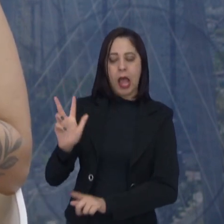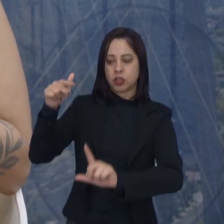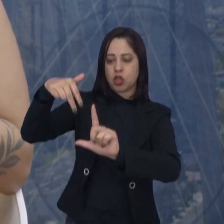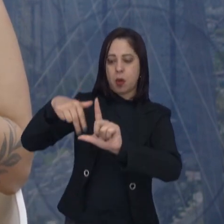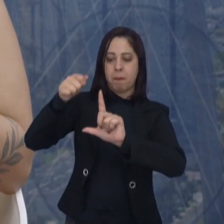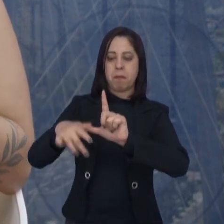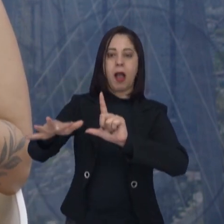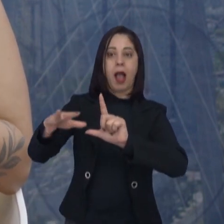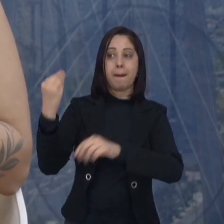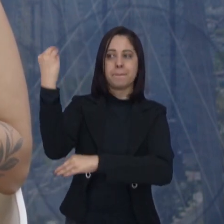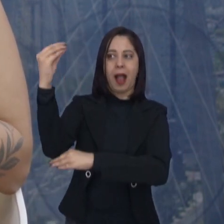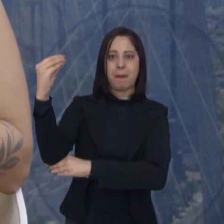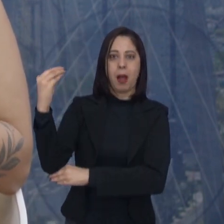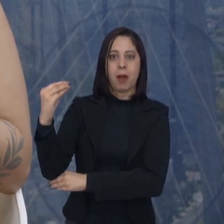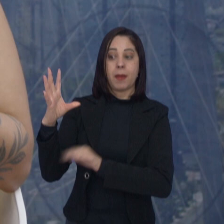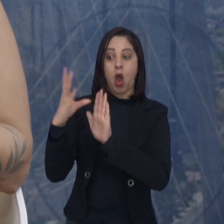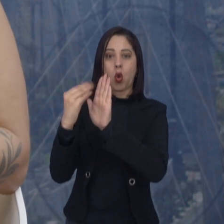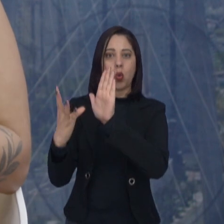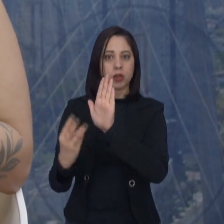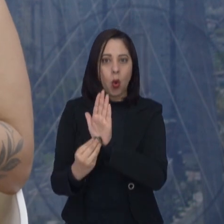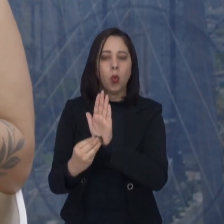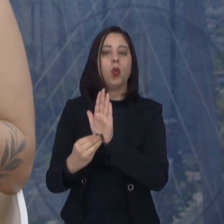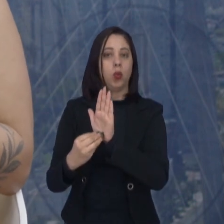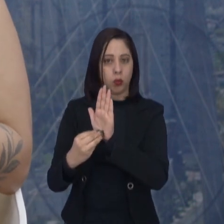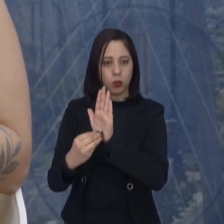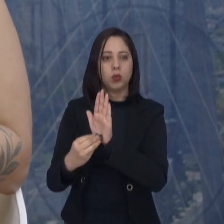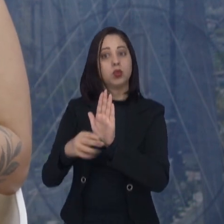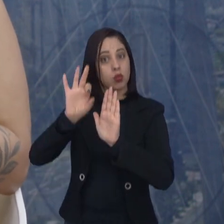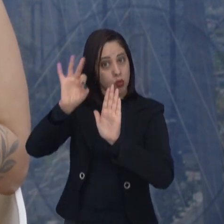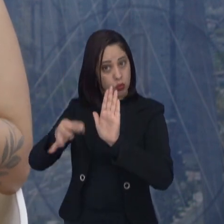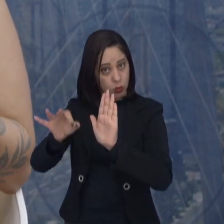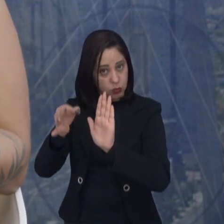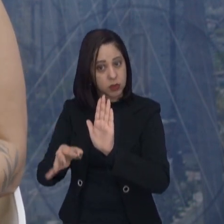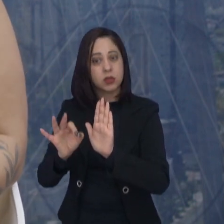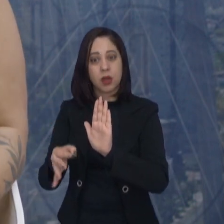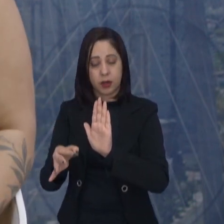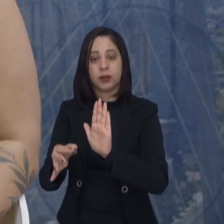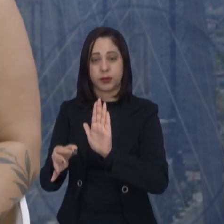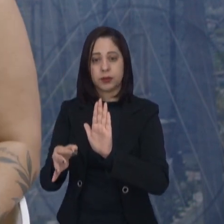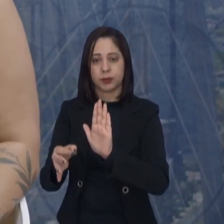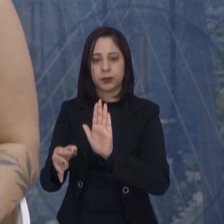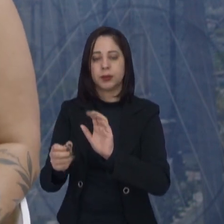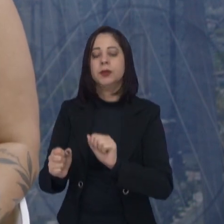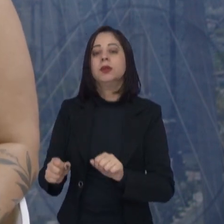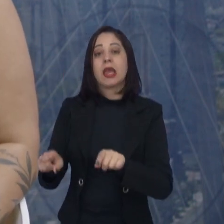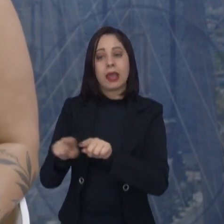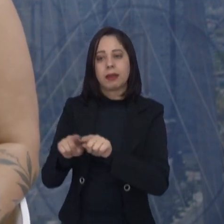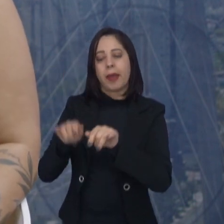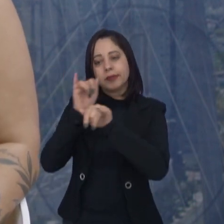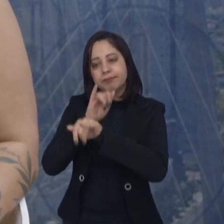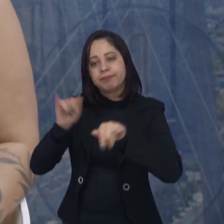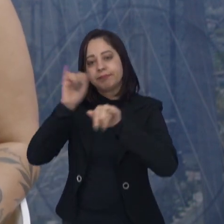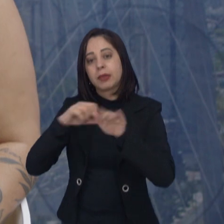artigos, que acabam mostrando, provando como o influenciador é um novo formato de fazer publicidade e que não